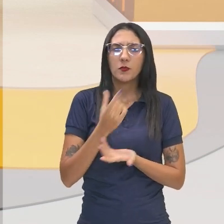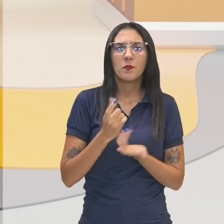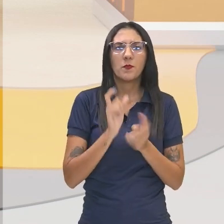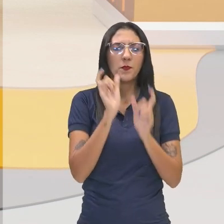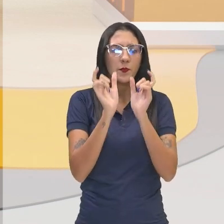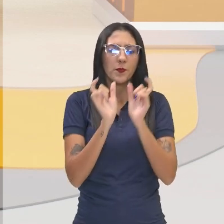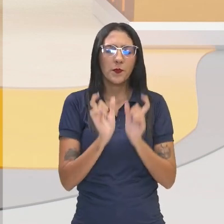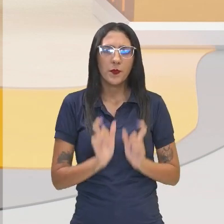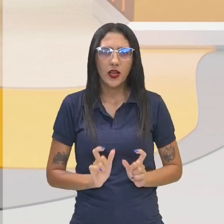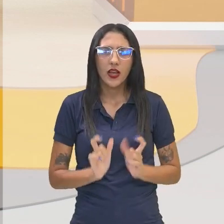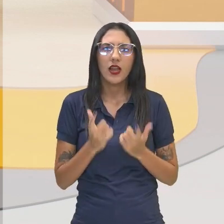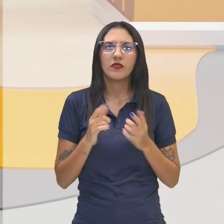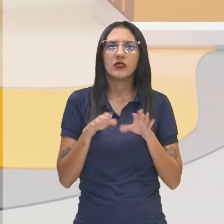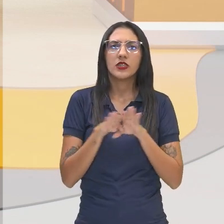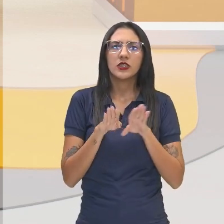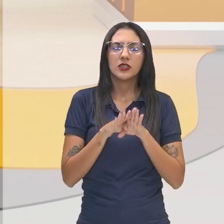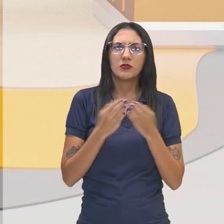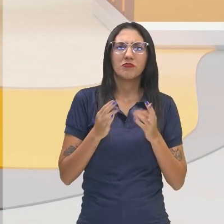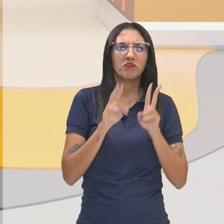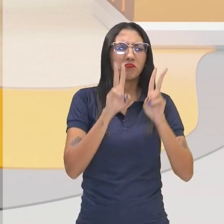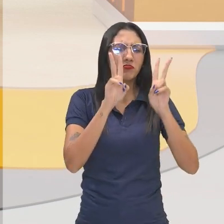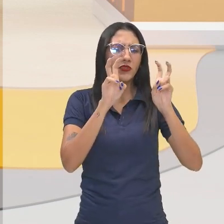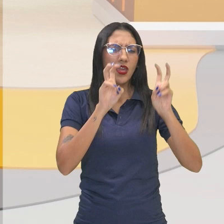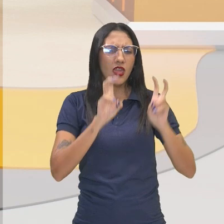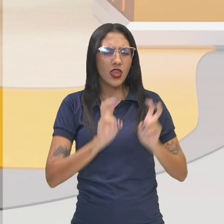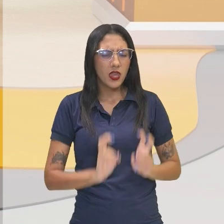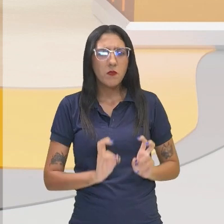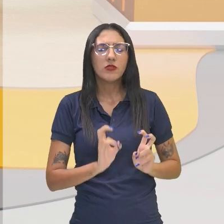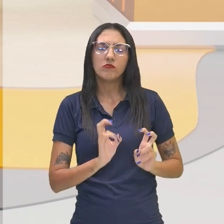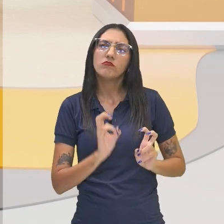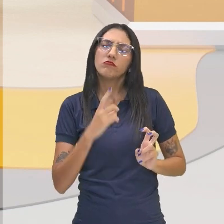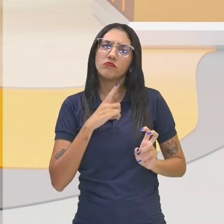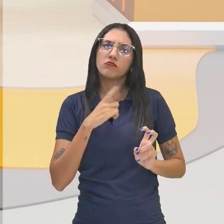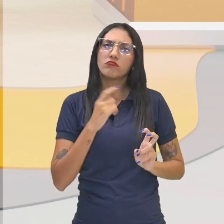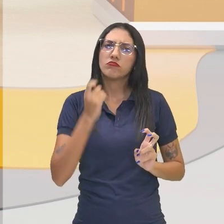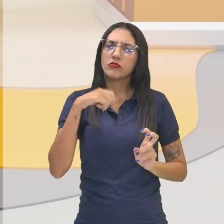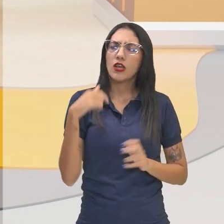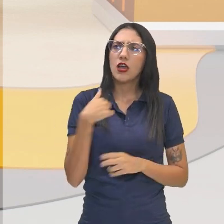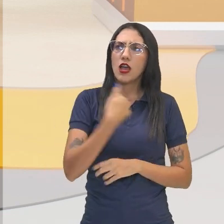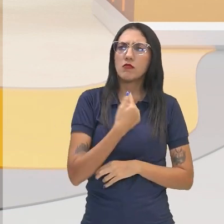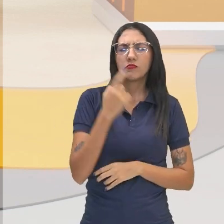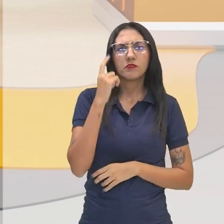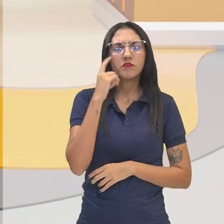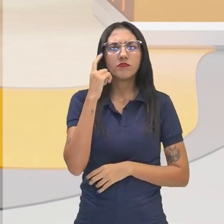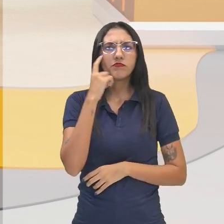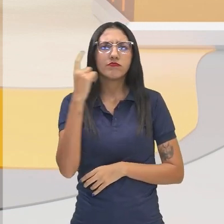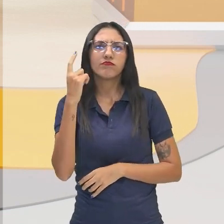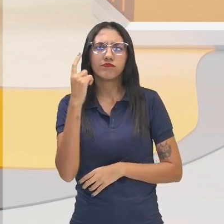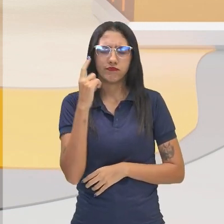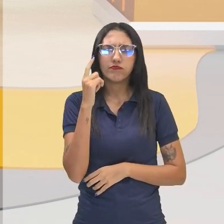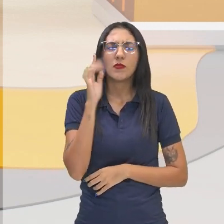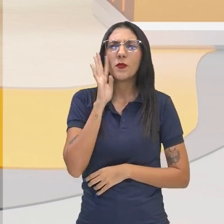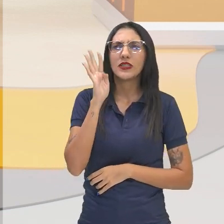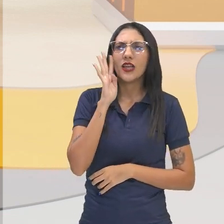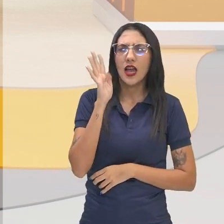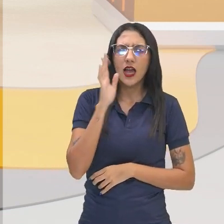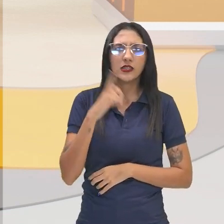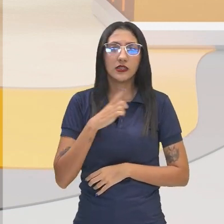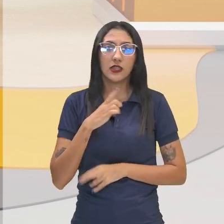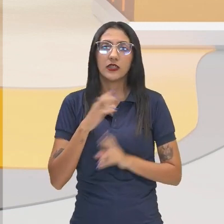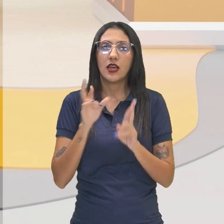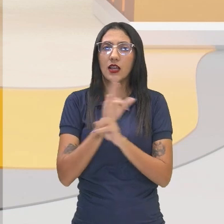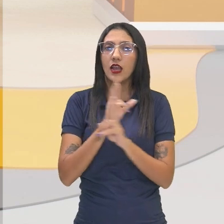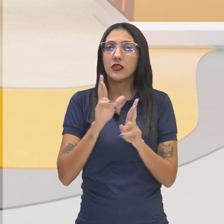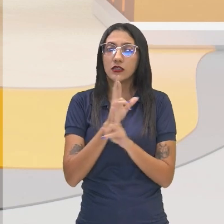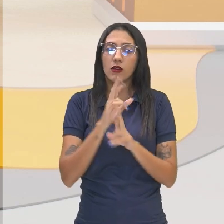palavras, diversos tópicos que nos fazem fazer essa relação entre o